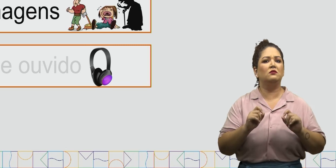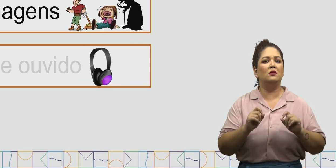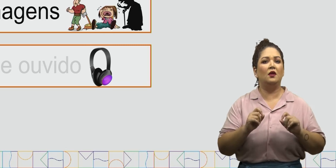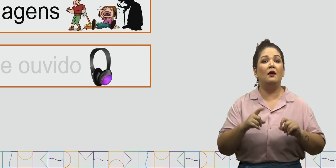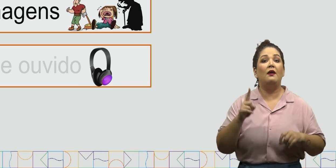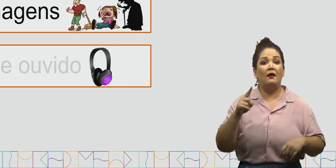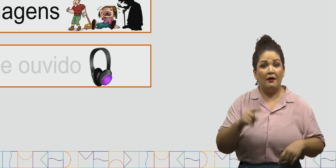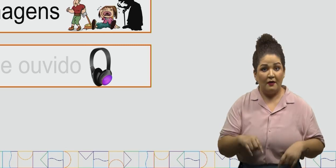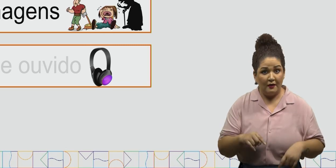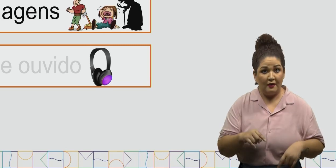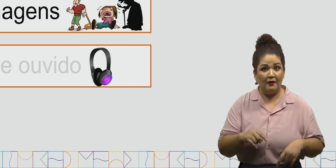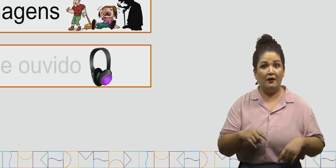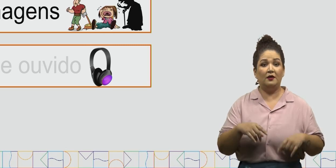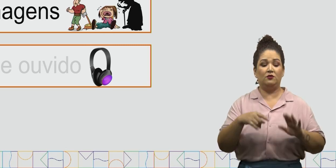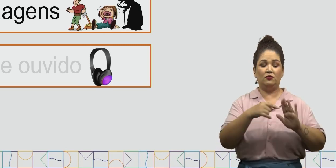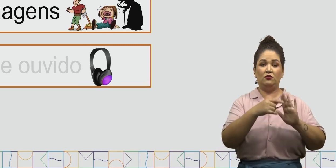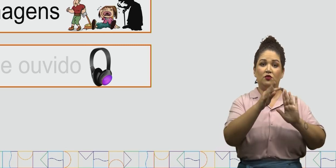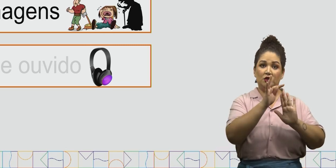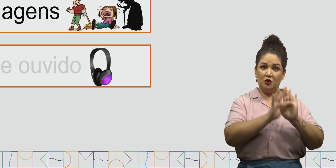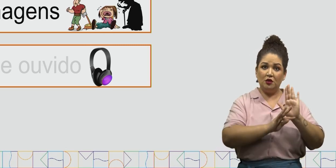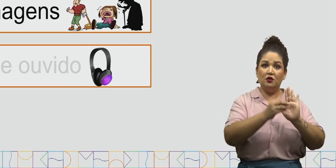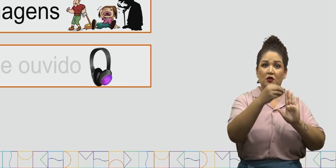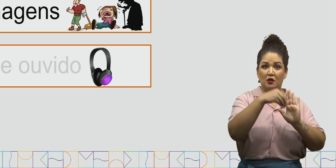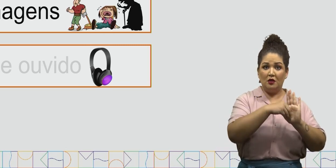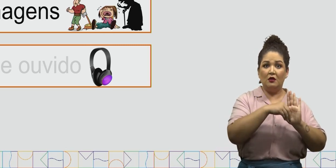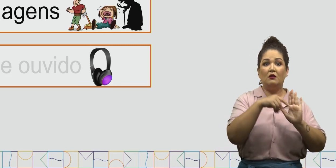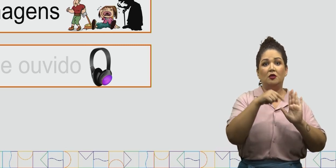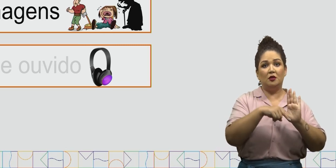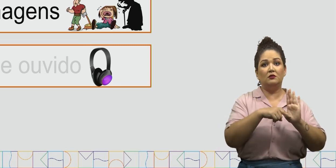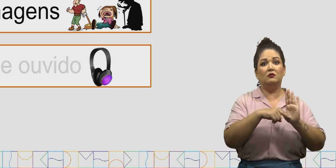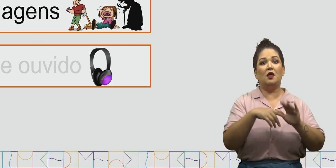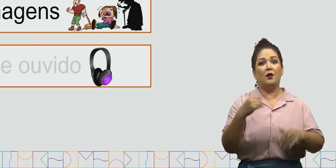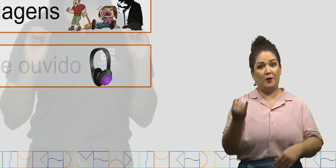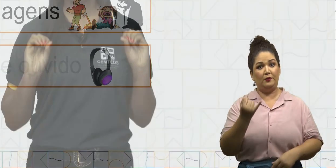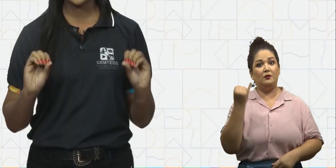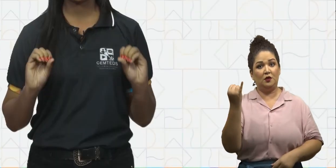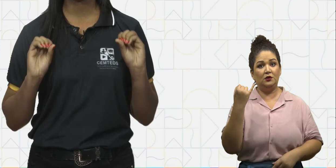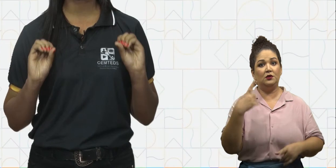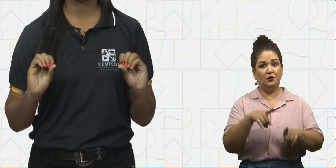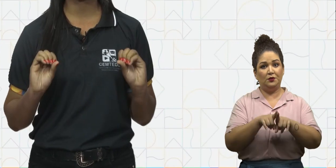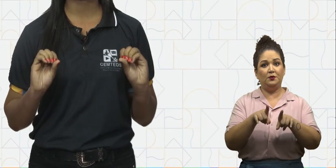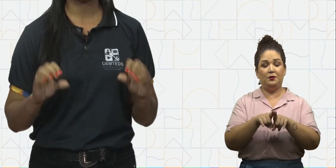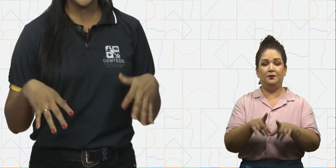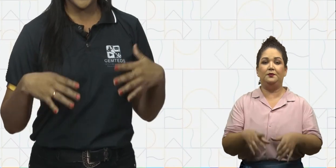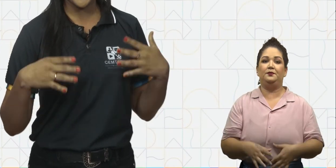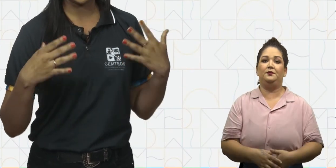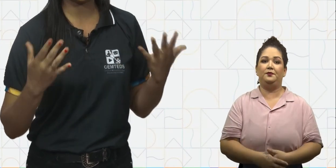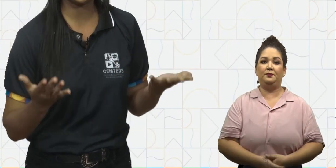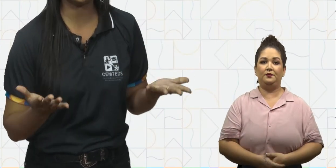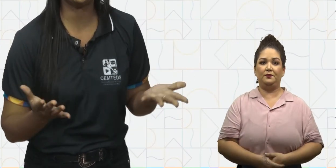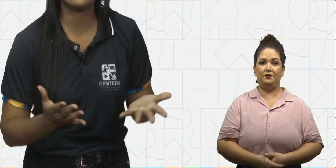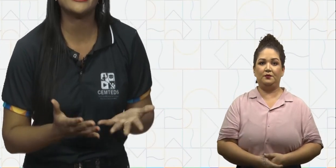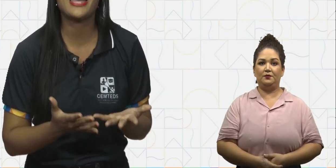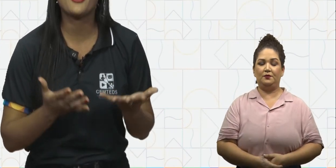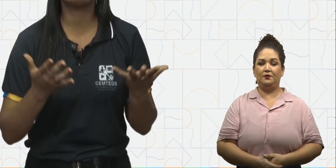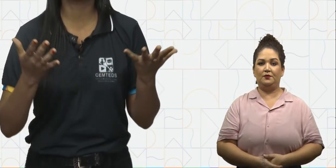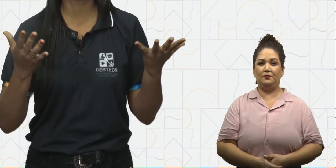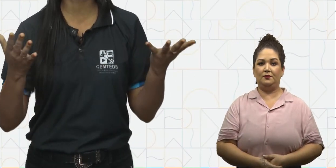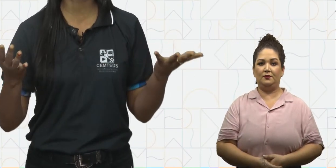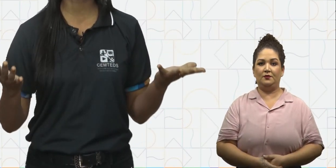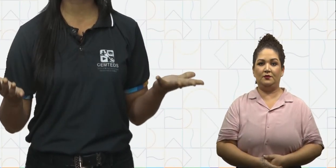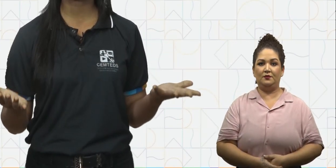personagens. Os personagens, lembre-se sempre, criança, que o personagem é aquele que vai